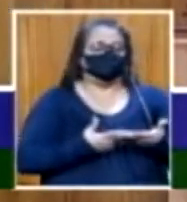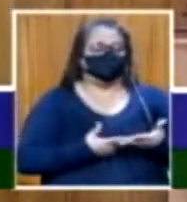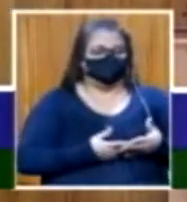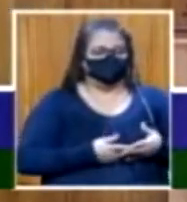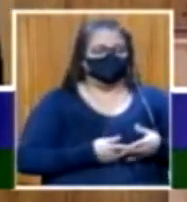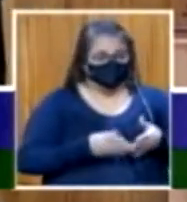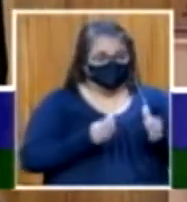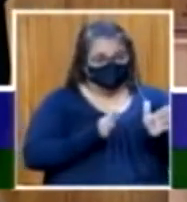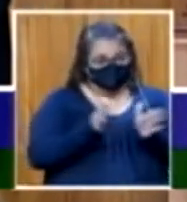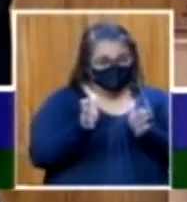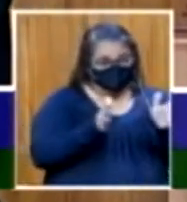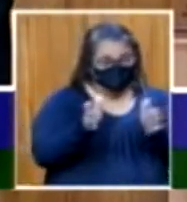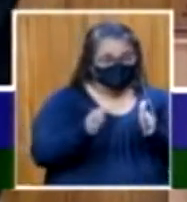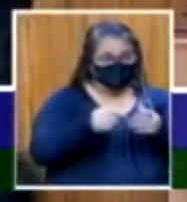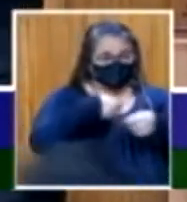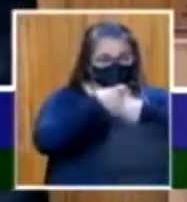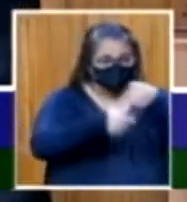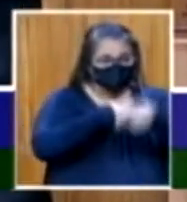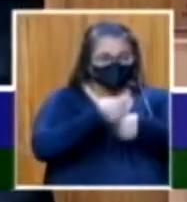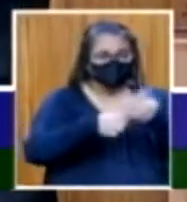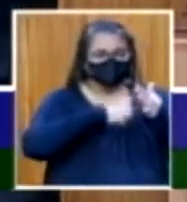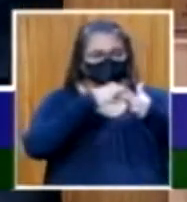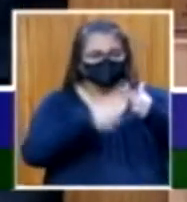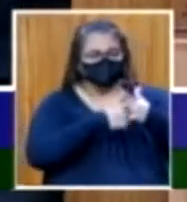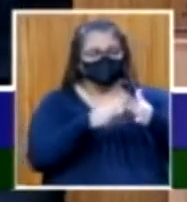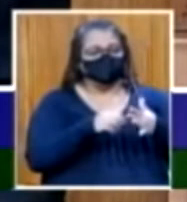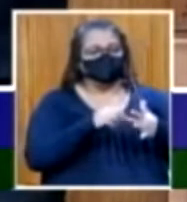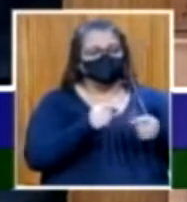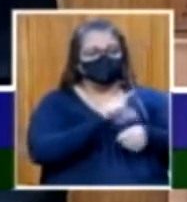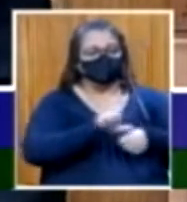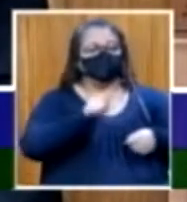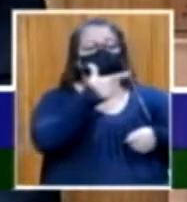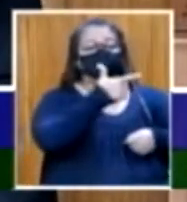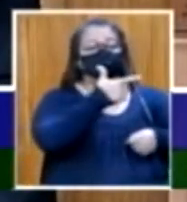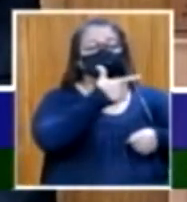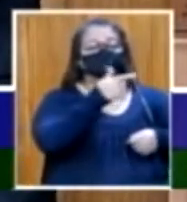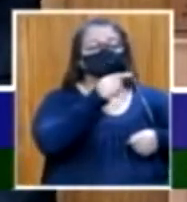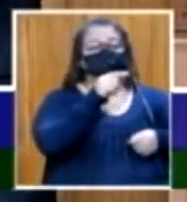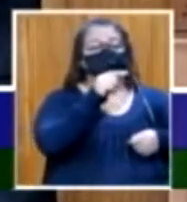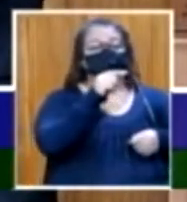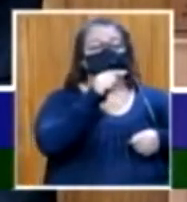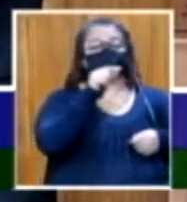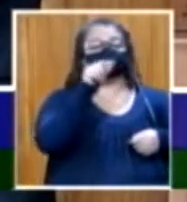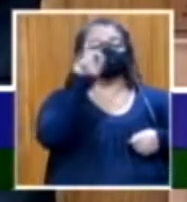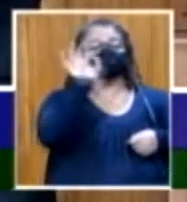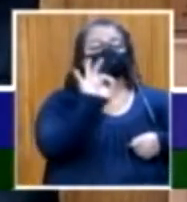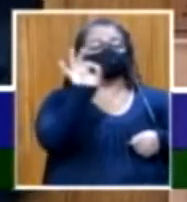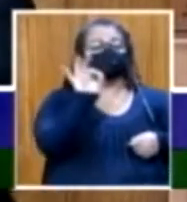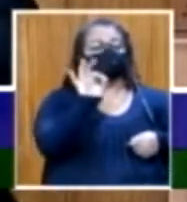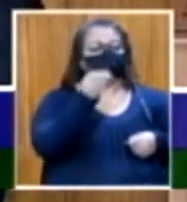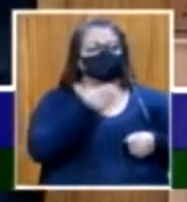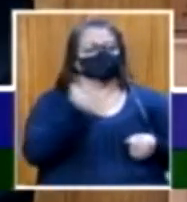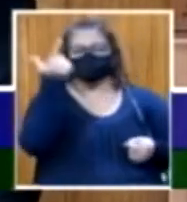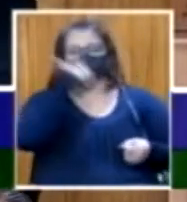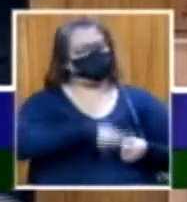Tem segmentos econômicos cuja margem de lucro é 2,5% a 3,5%. Esse cara não consegue